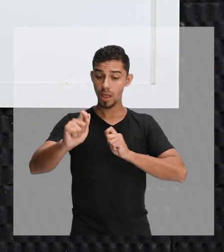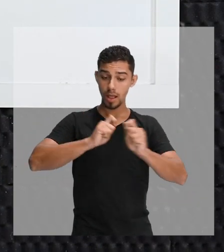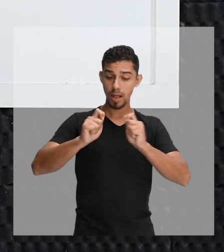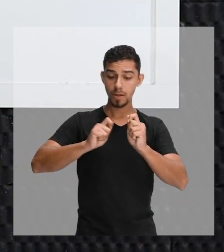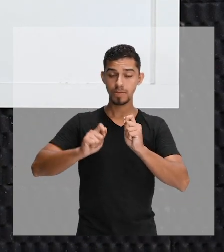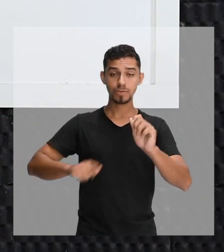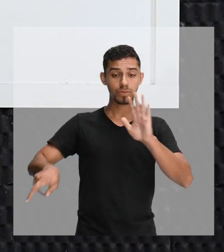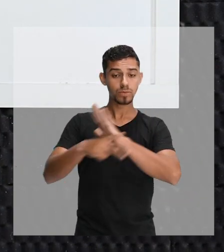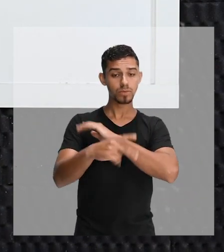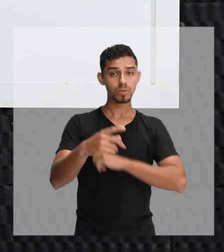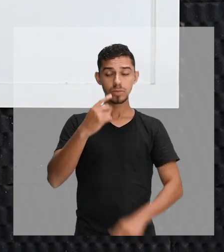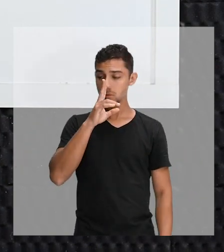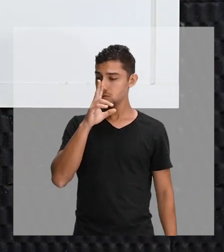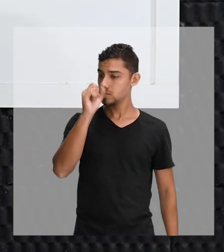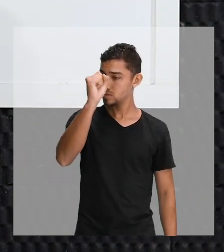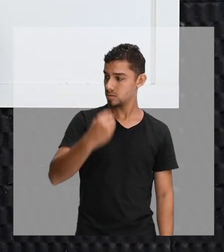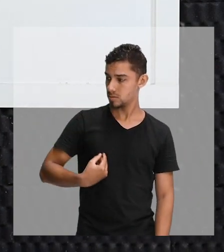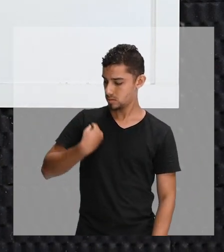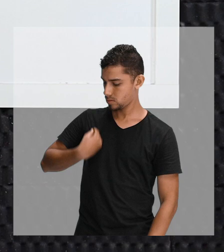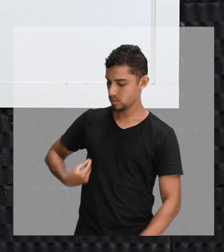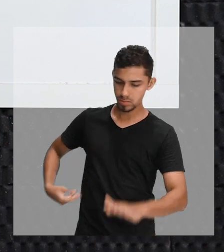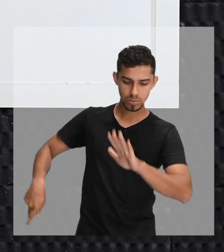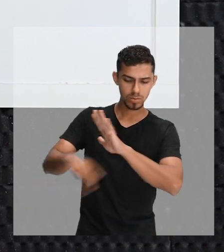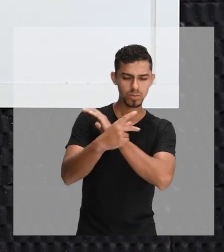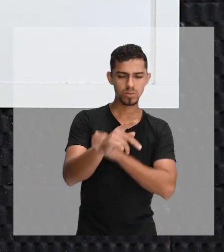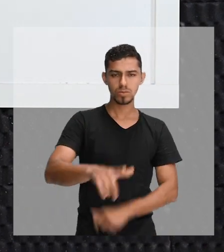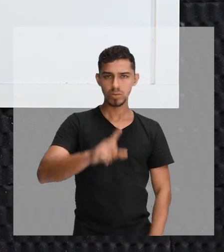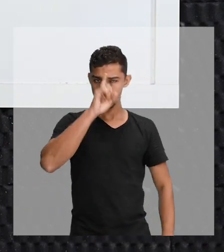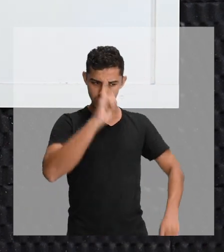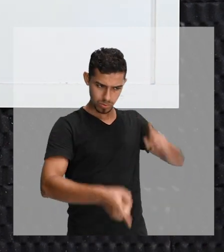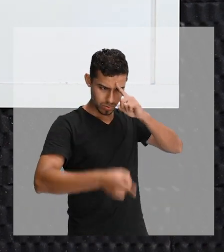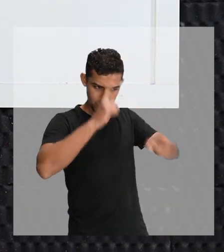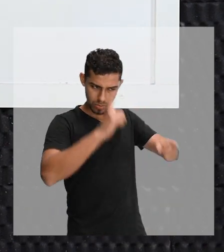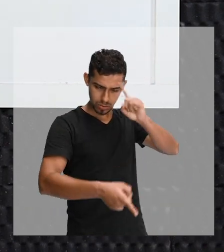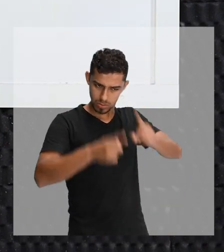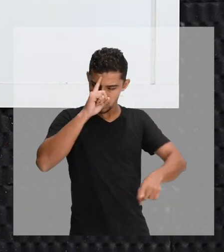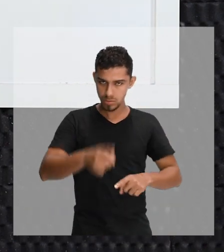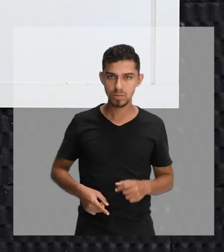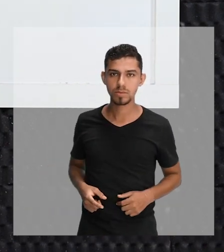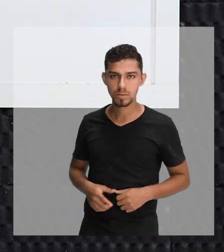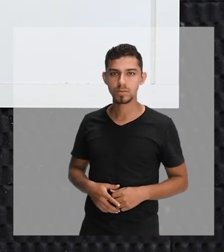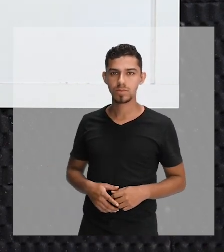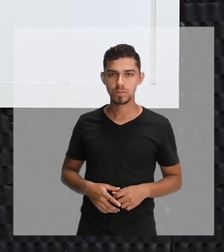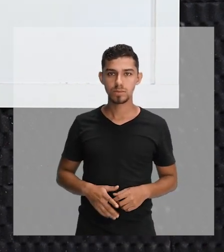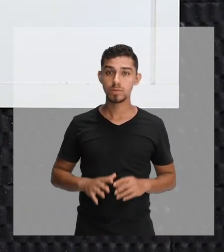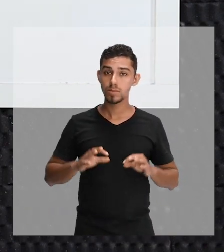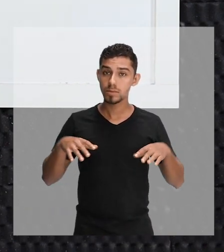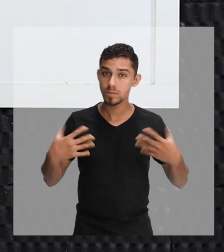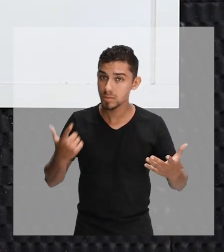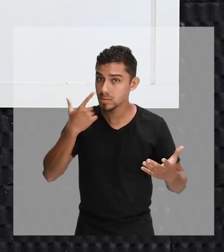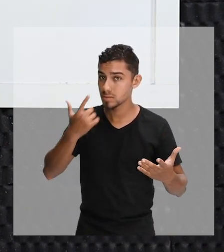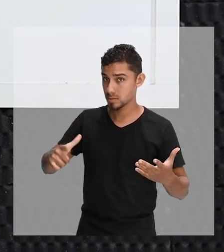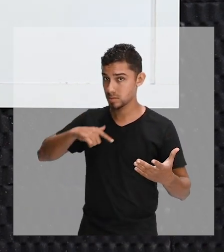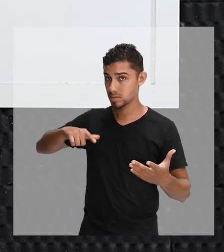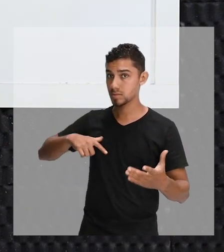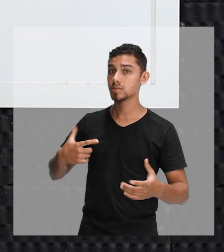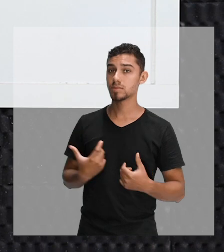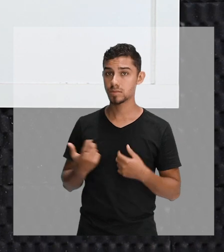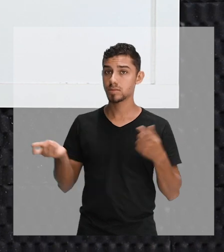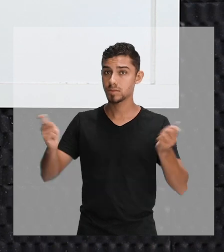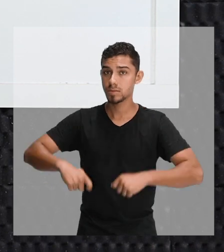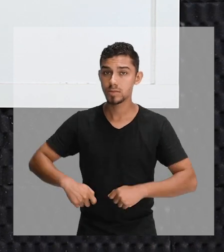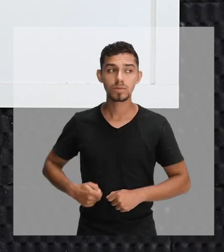de participação, tomada de decisão, certo? Olha aqui, nós temos a